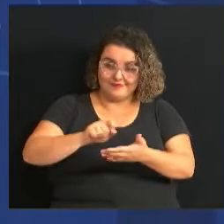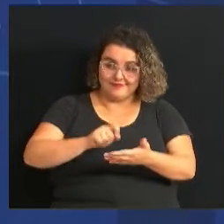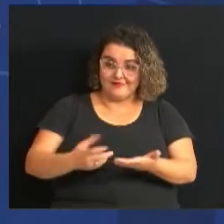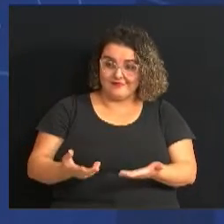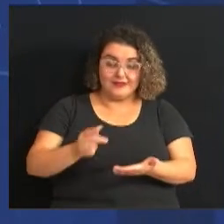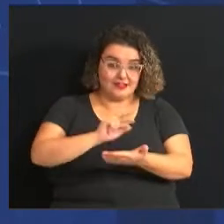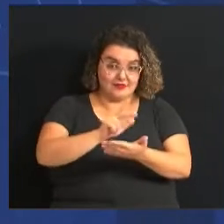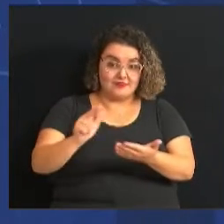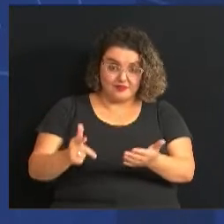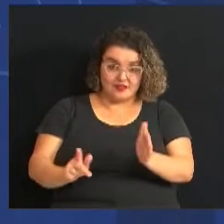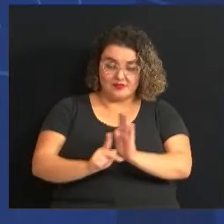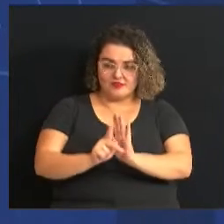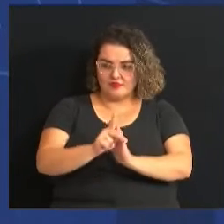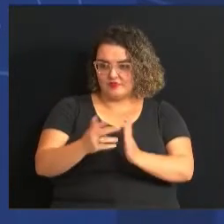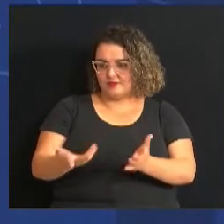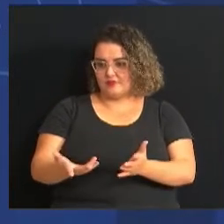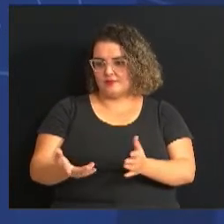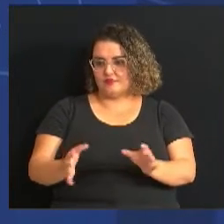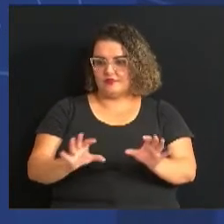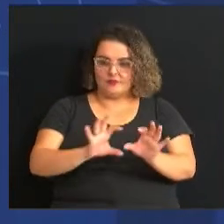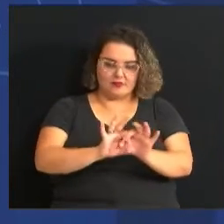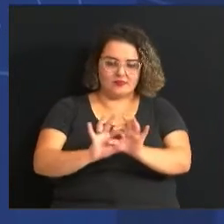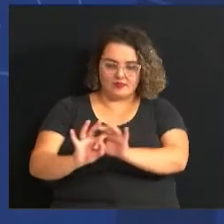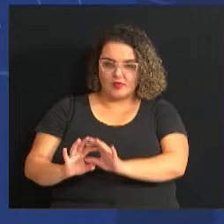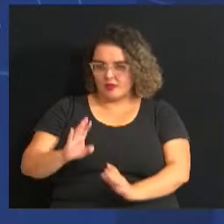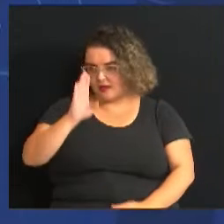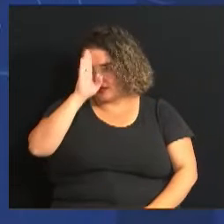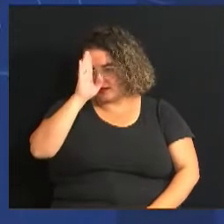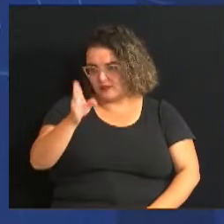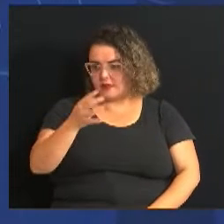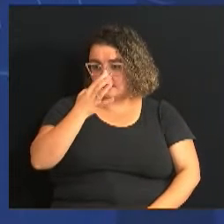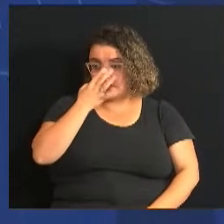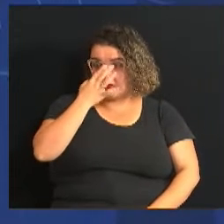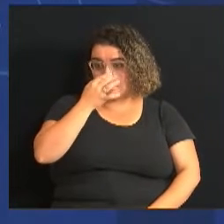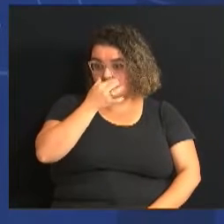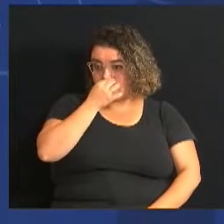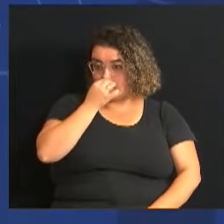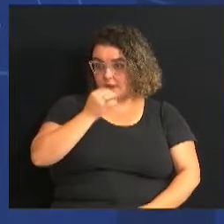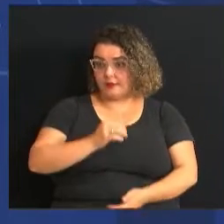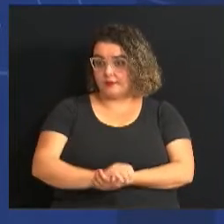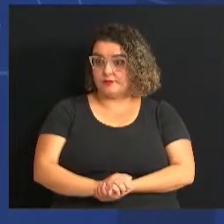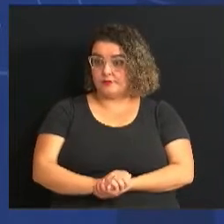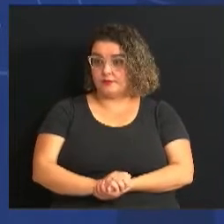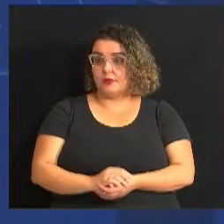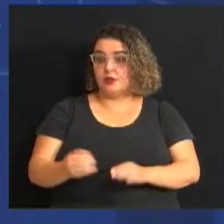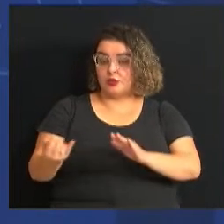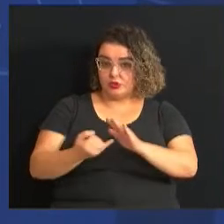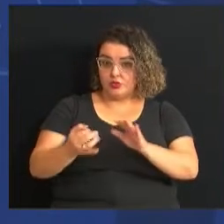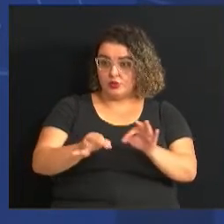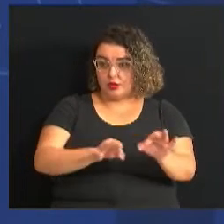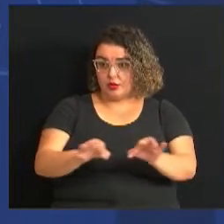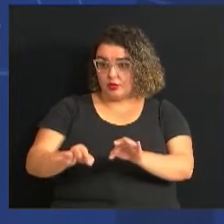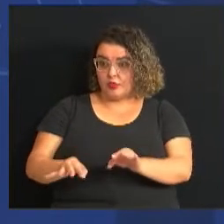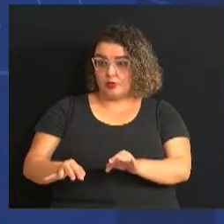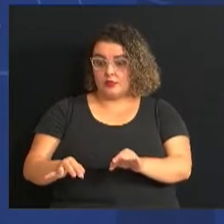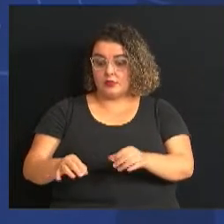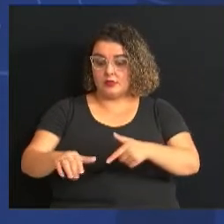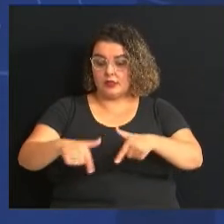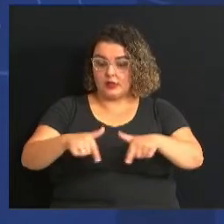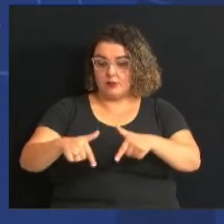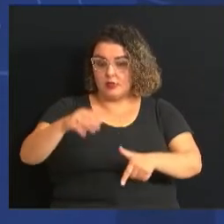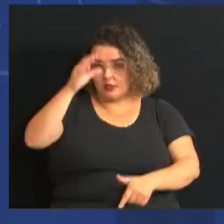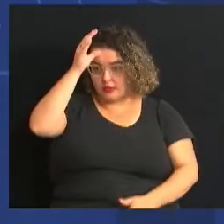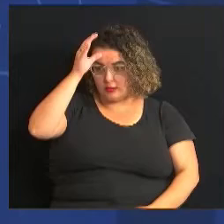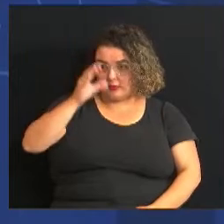vários projetos, eu elenquei alguns, né, os principais, que é o que institui o programa Emprego Cidadão para os